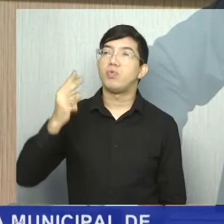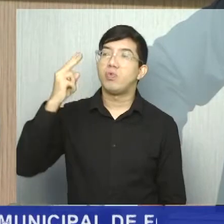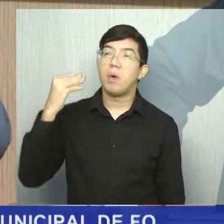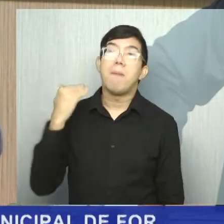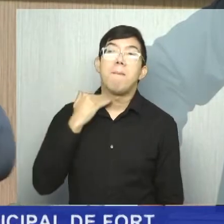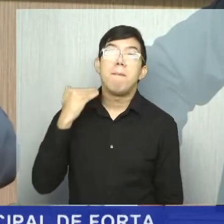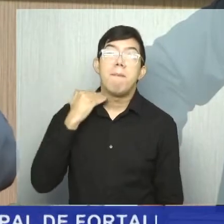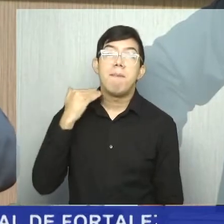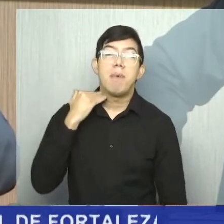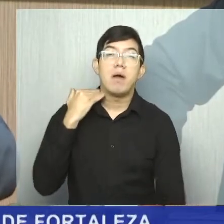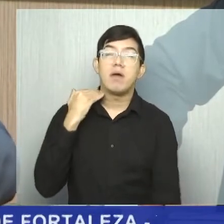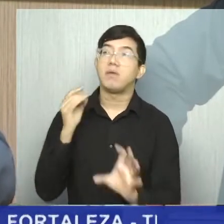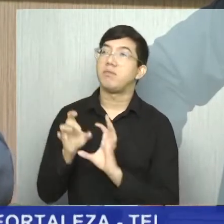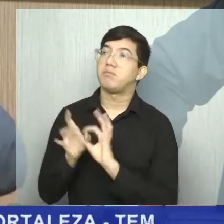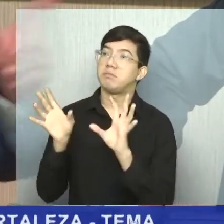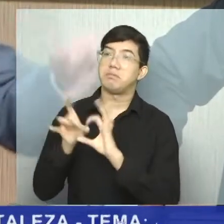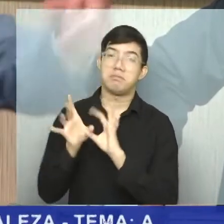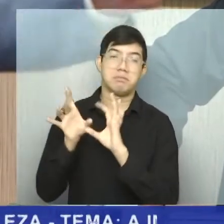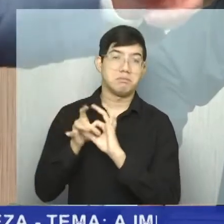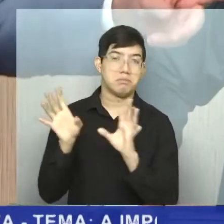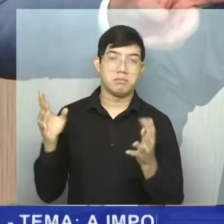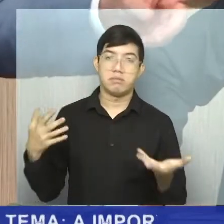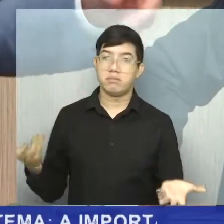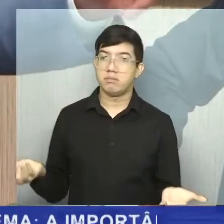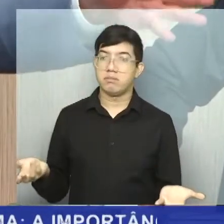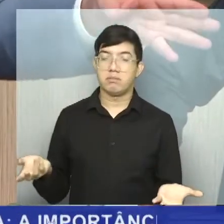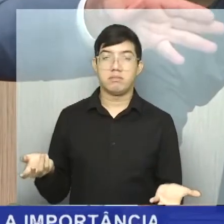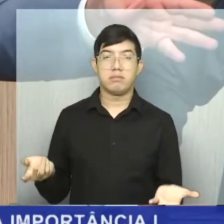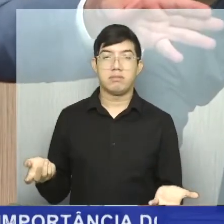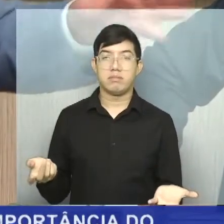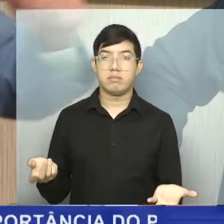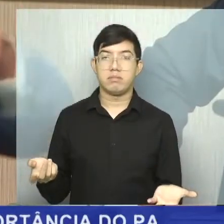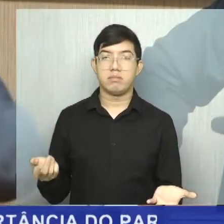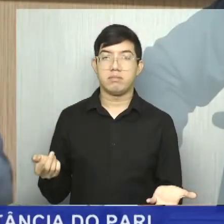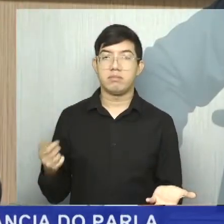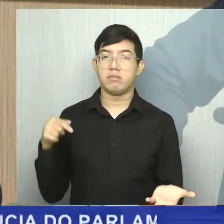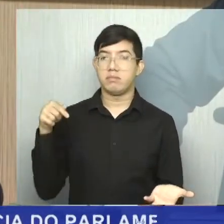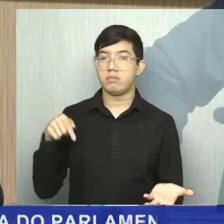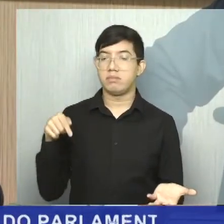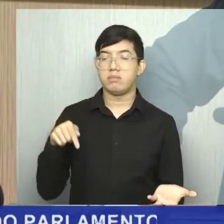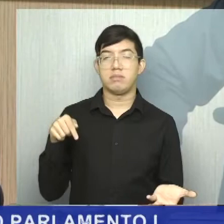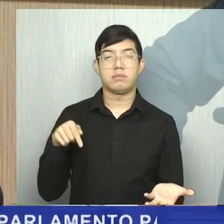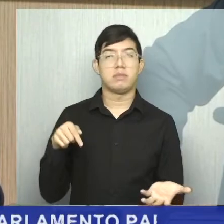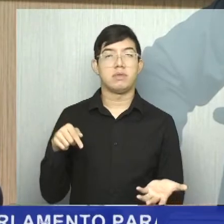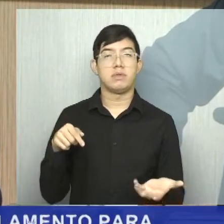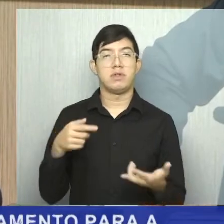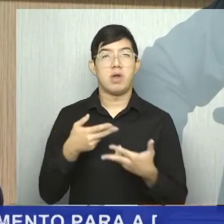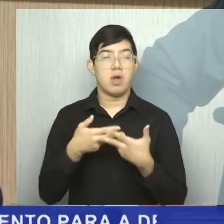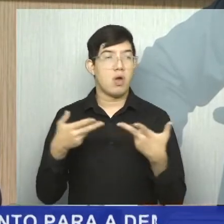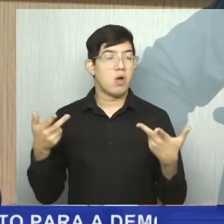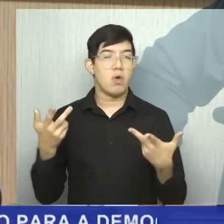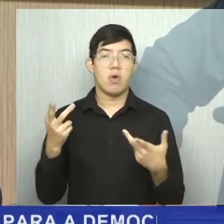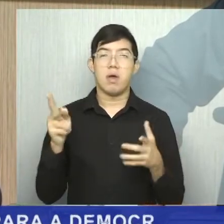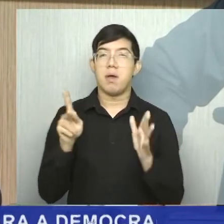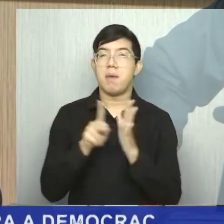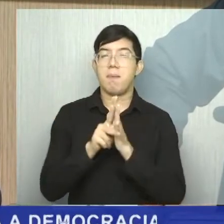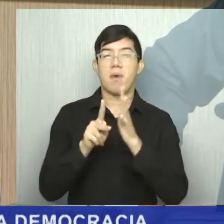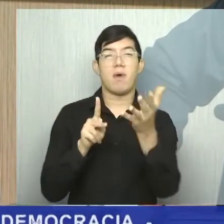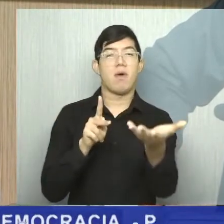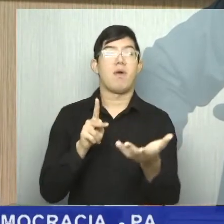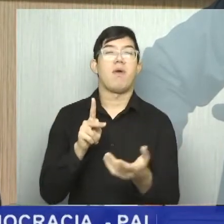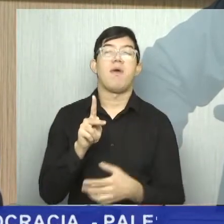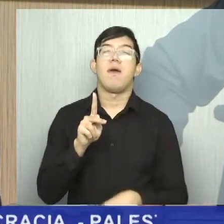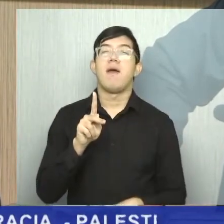é gasto corrente, que nem papel higiênico da Câmara Municipal, ou querosene de aviação para os helicópteros